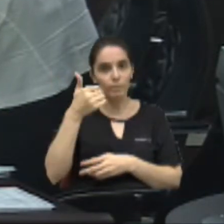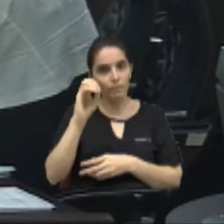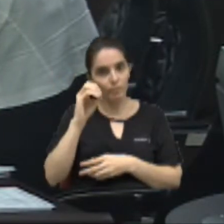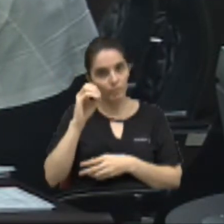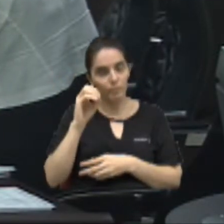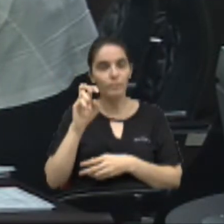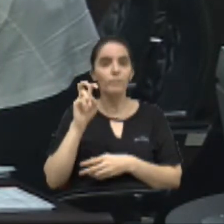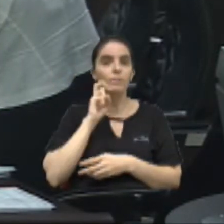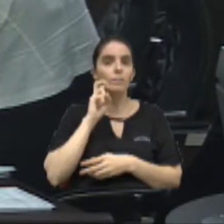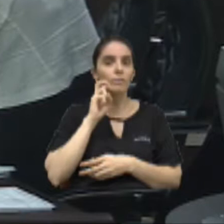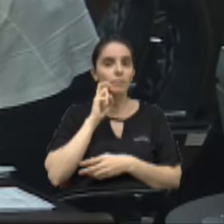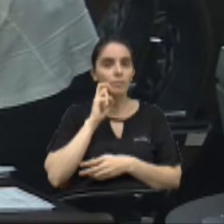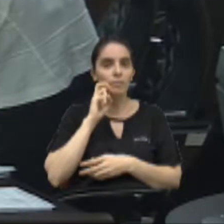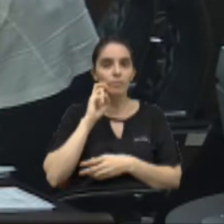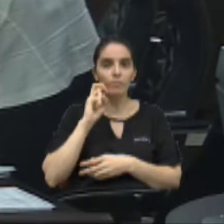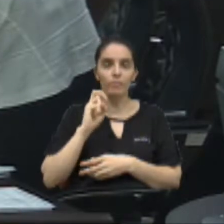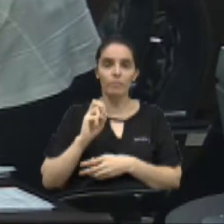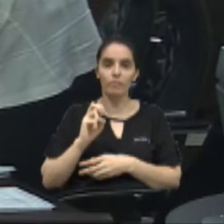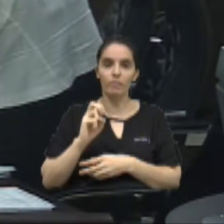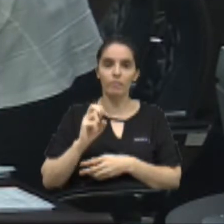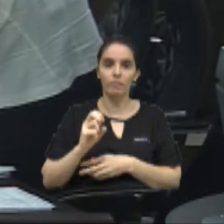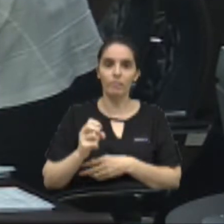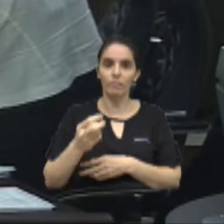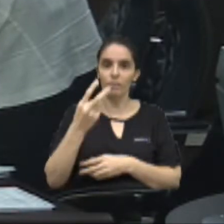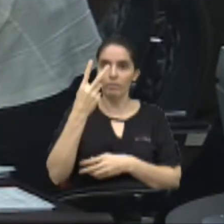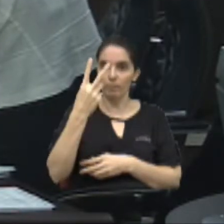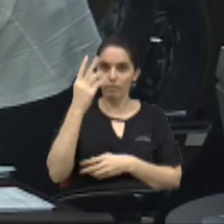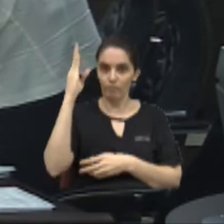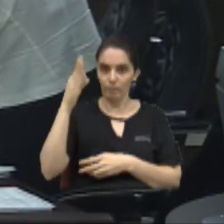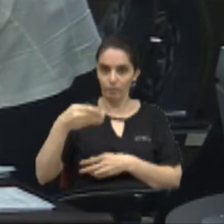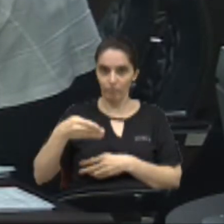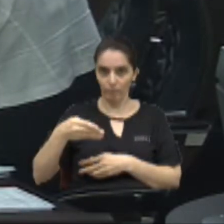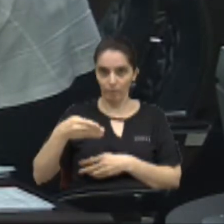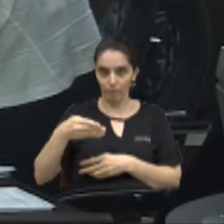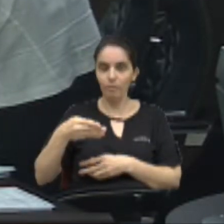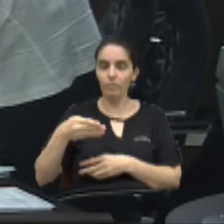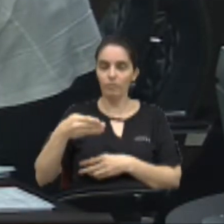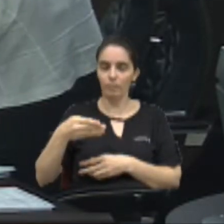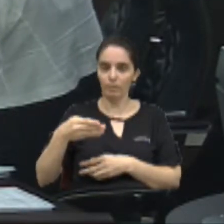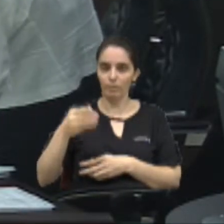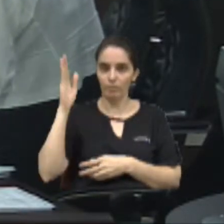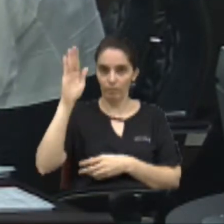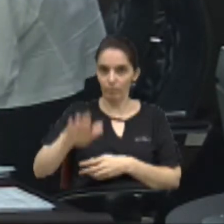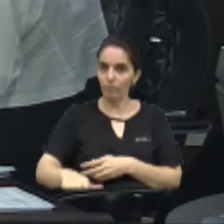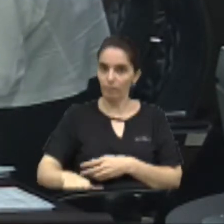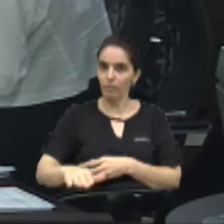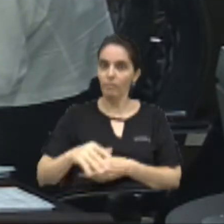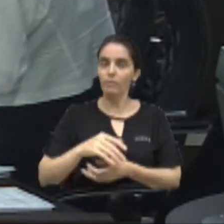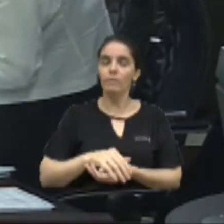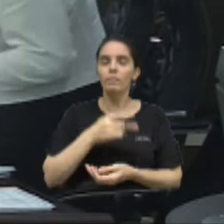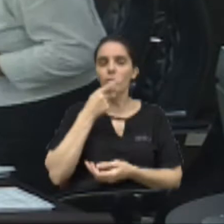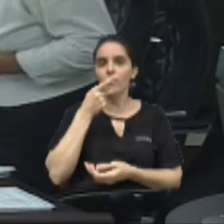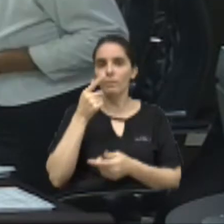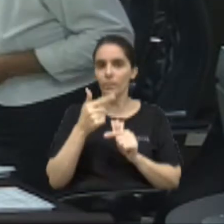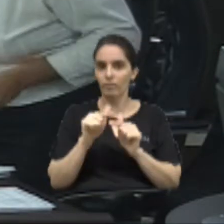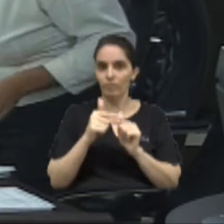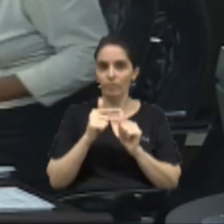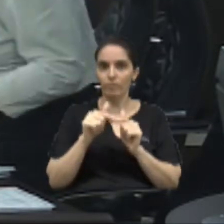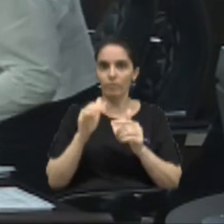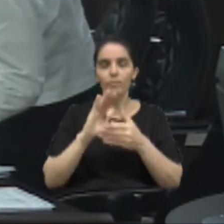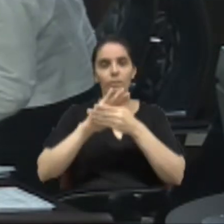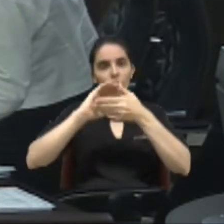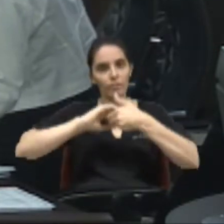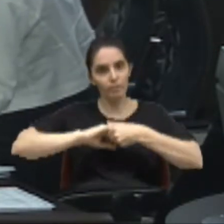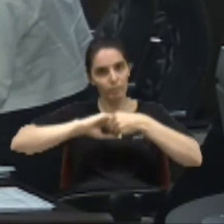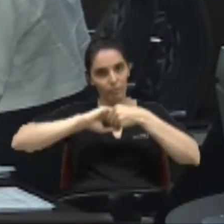na quinta-feira, às 14h30, também na comissão, que será os representantes vir para falar desse problema, ok?